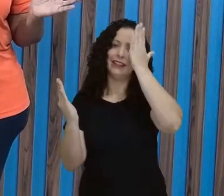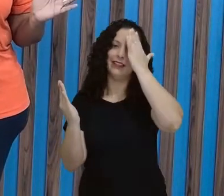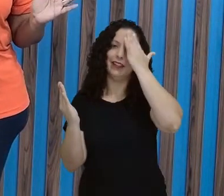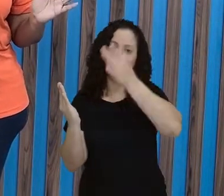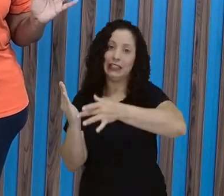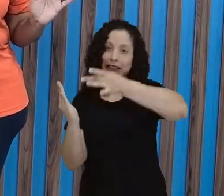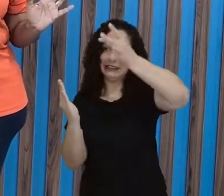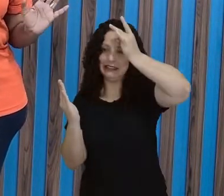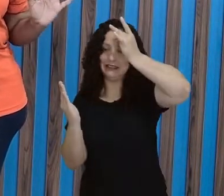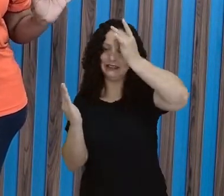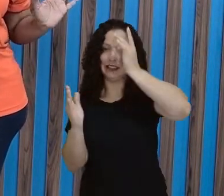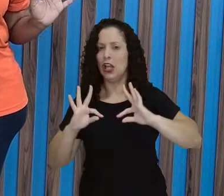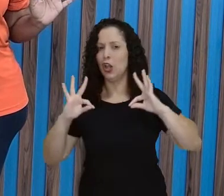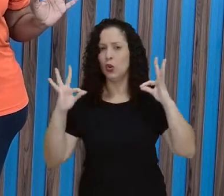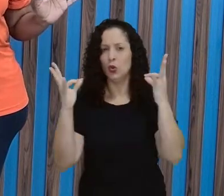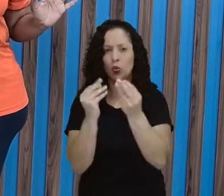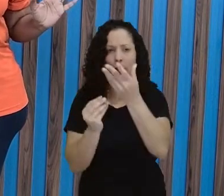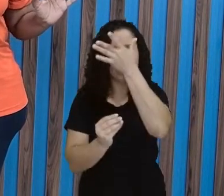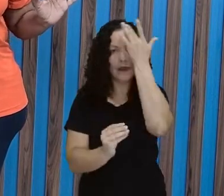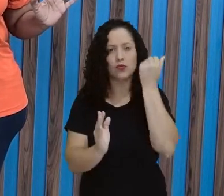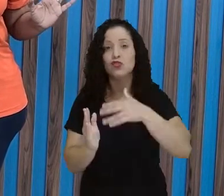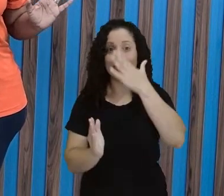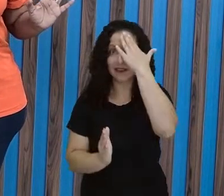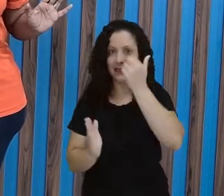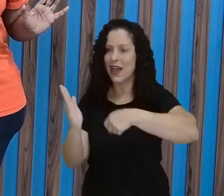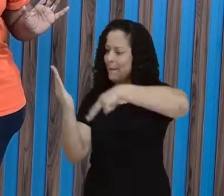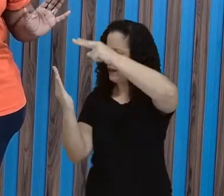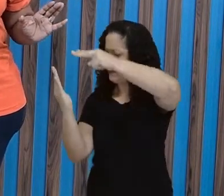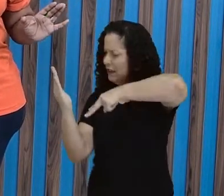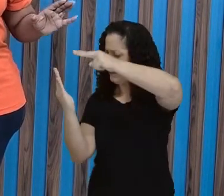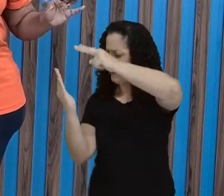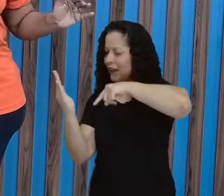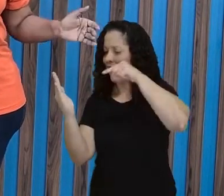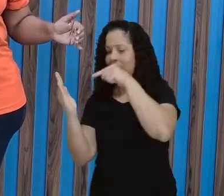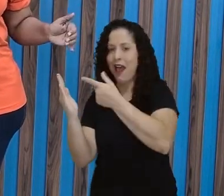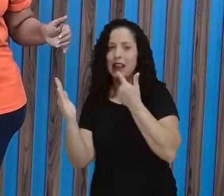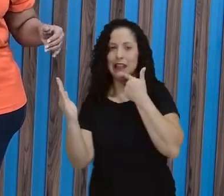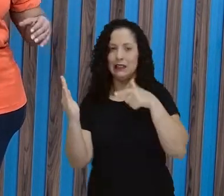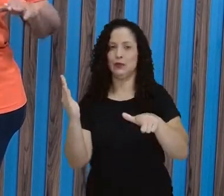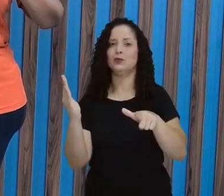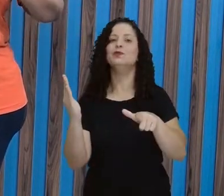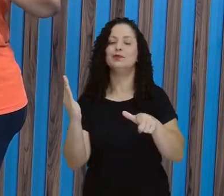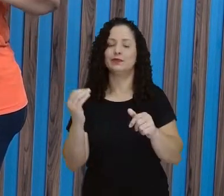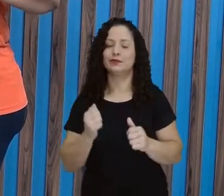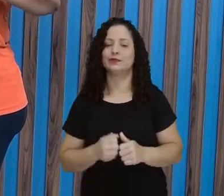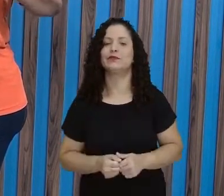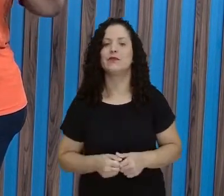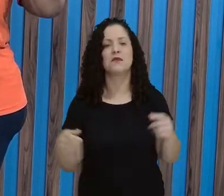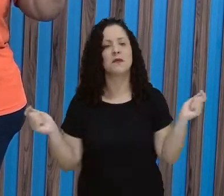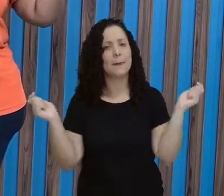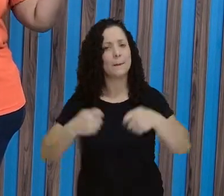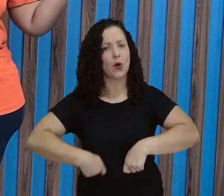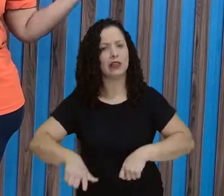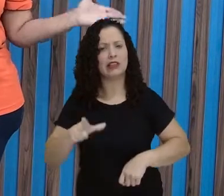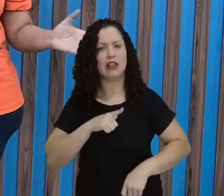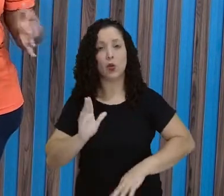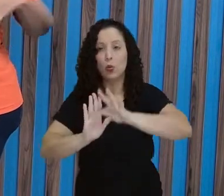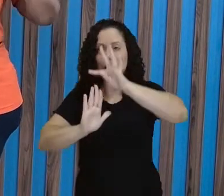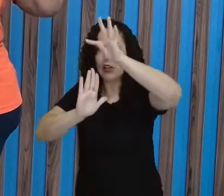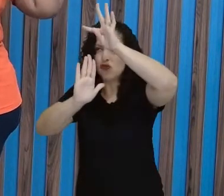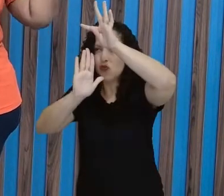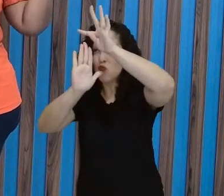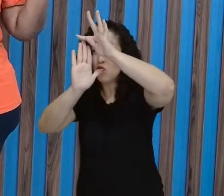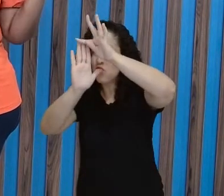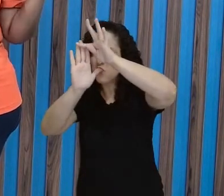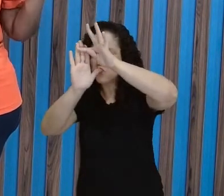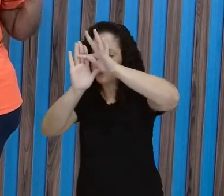por todas as pessoas que saibam aquele idioma, tá? Ou seja, pode estar um texto imenso,